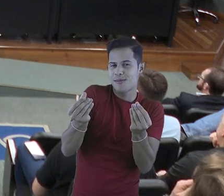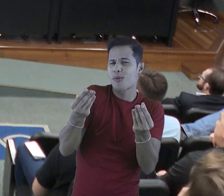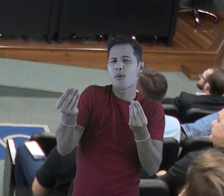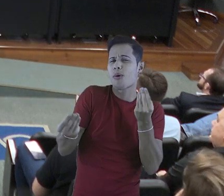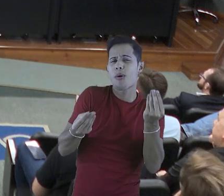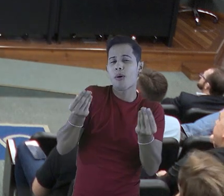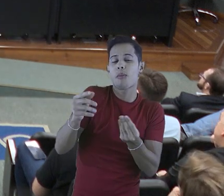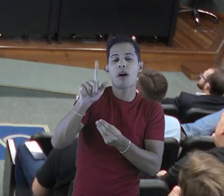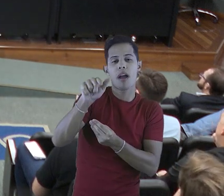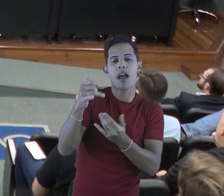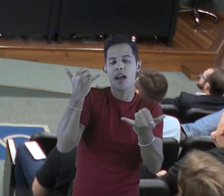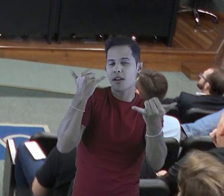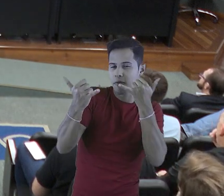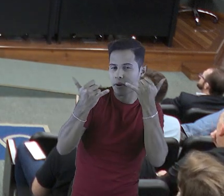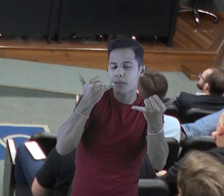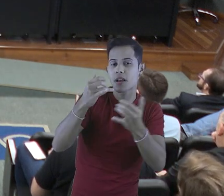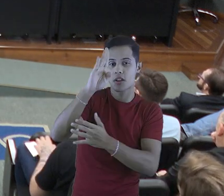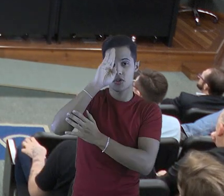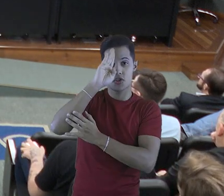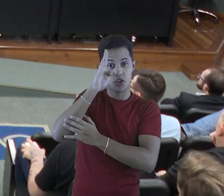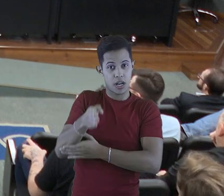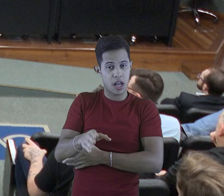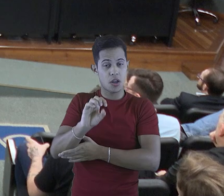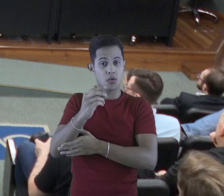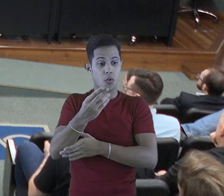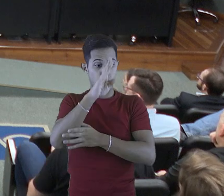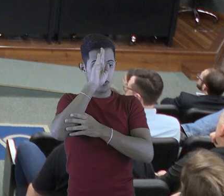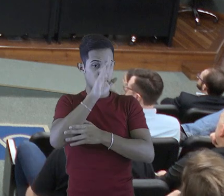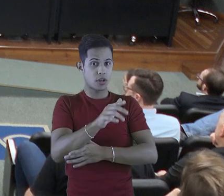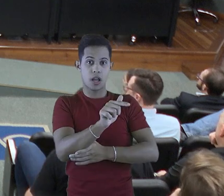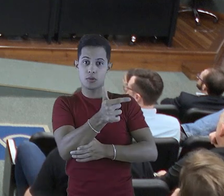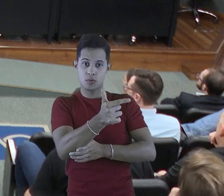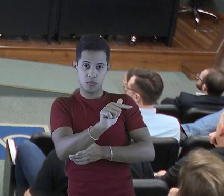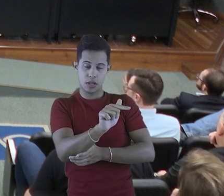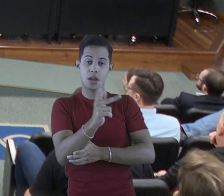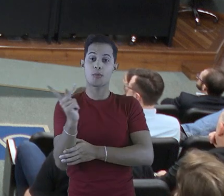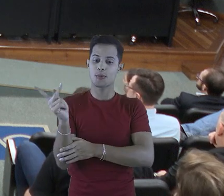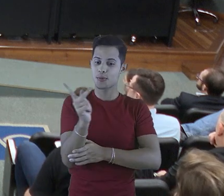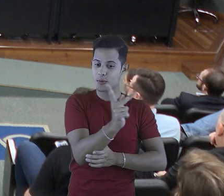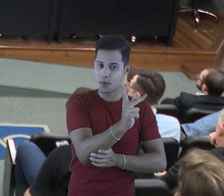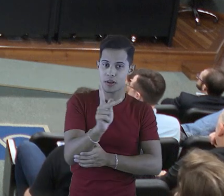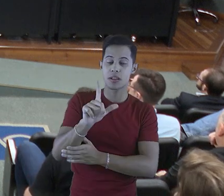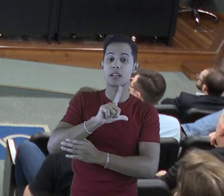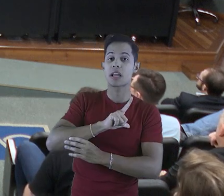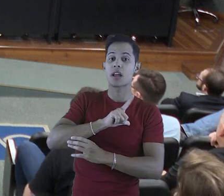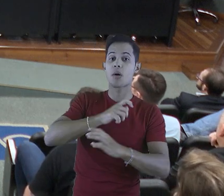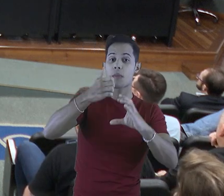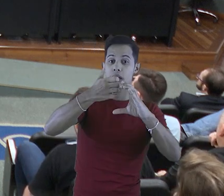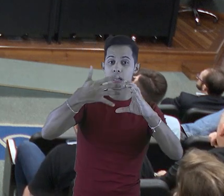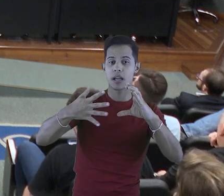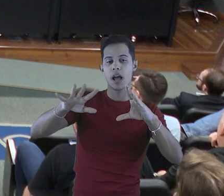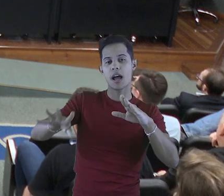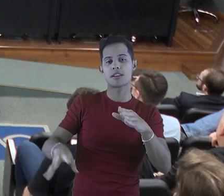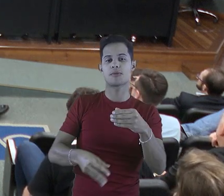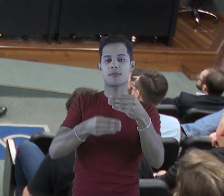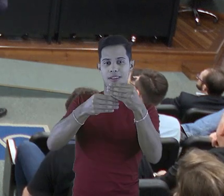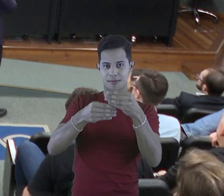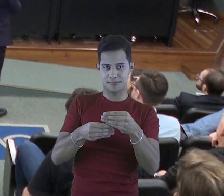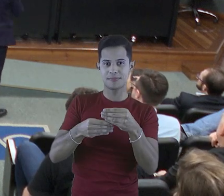eles são dados pessoais, diretos ou indiretos, mas que eles trazem uma característica adicional.